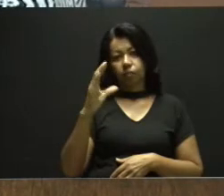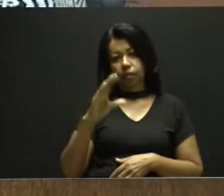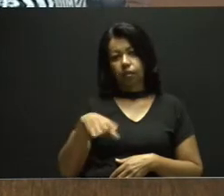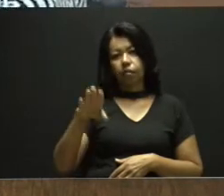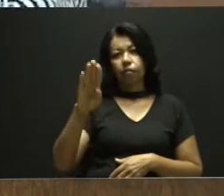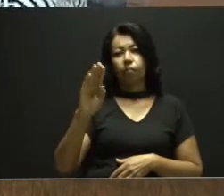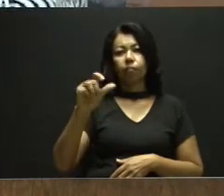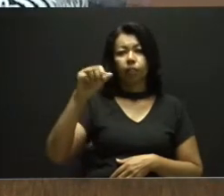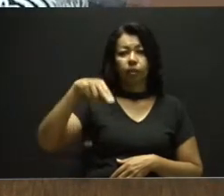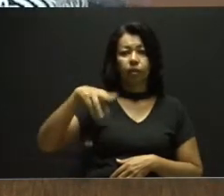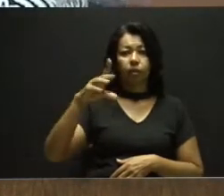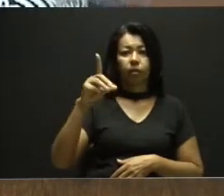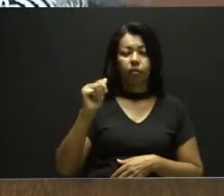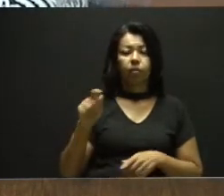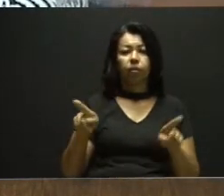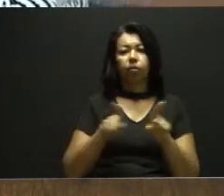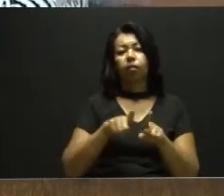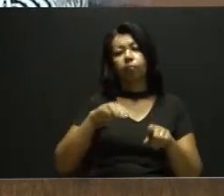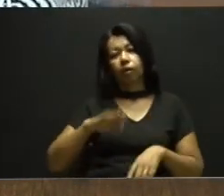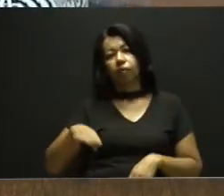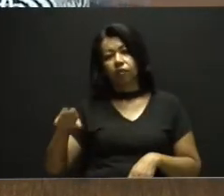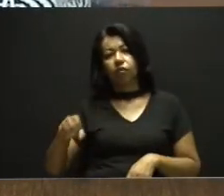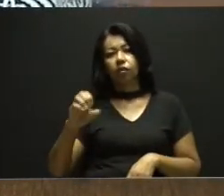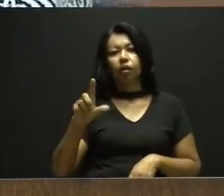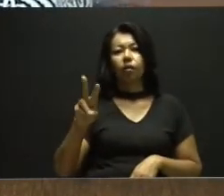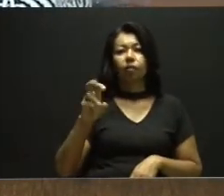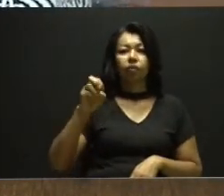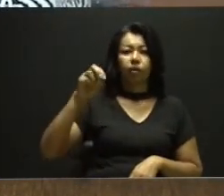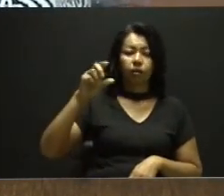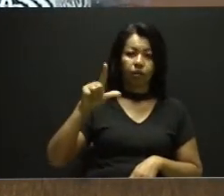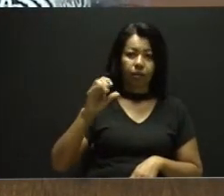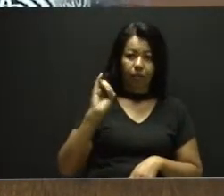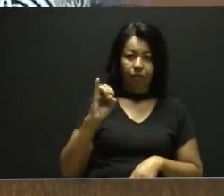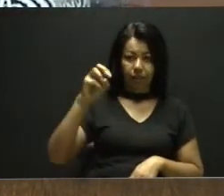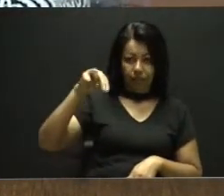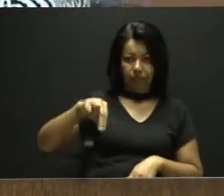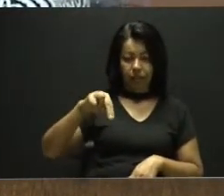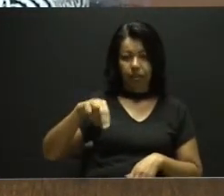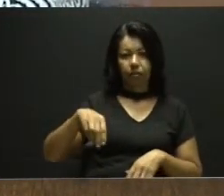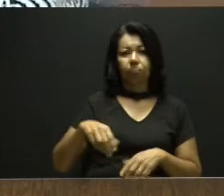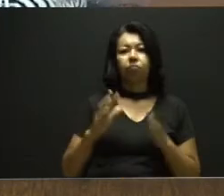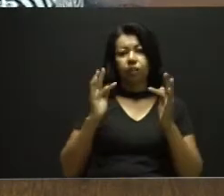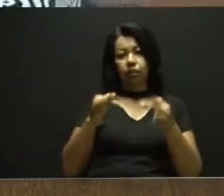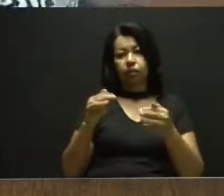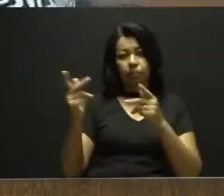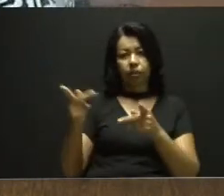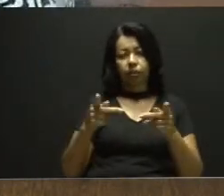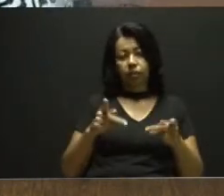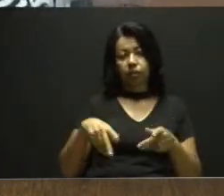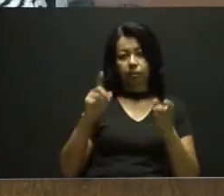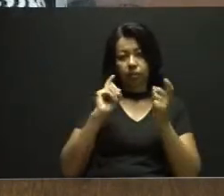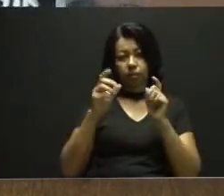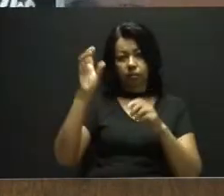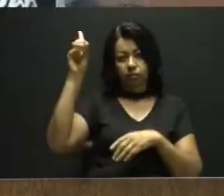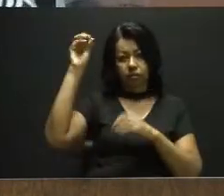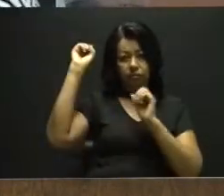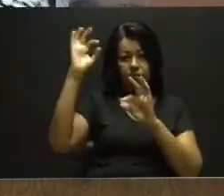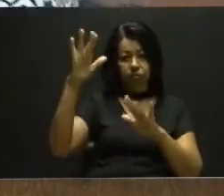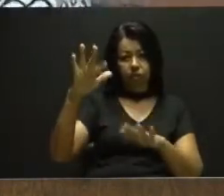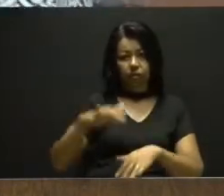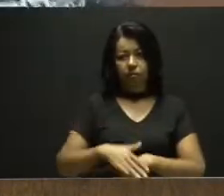miss cubatão infantil é vitória declarou encerrada a presente sessão deus nos abençoe